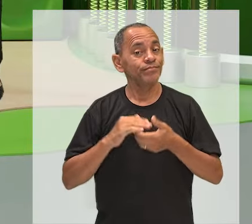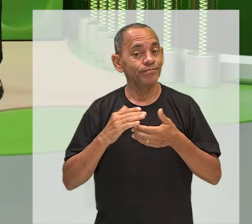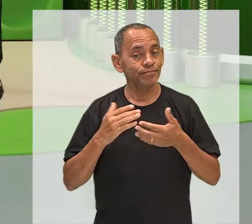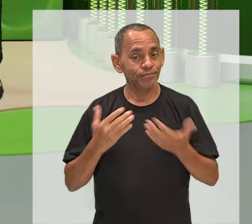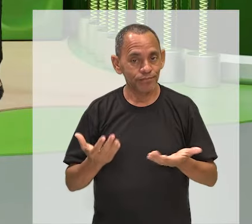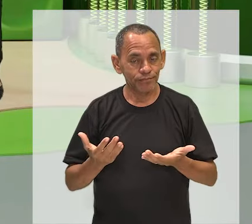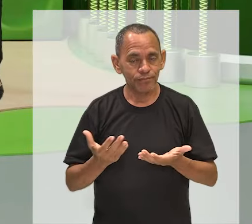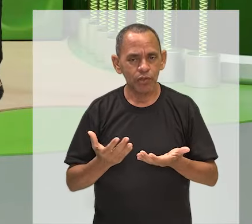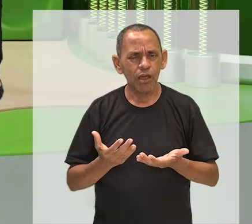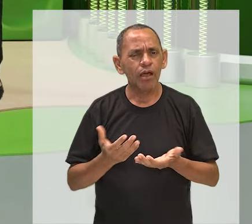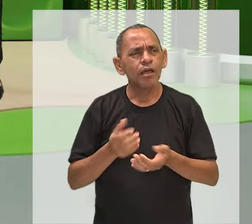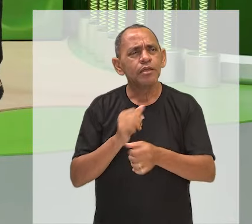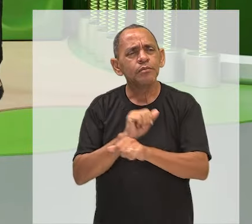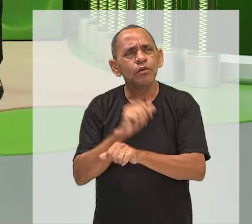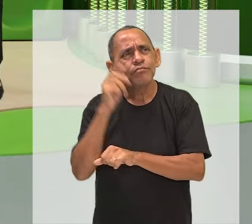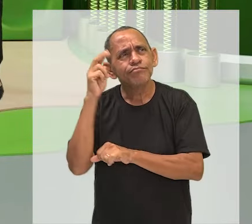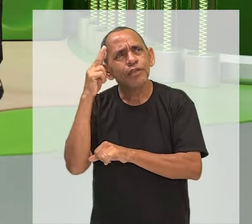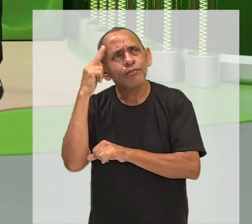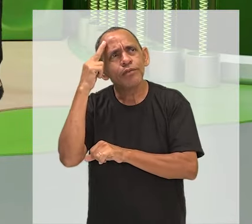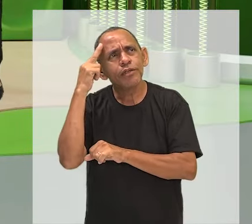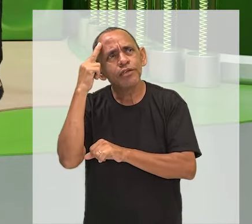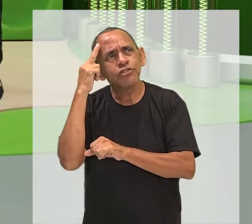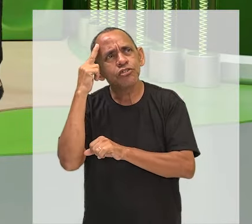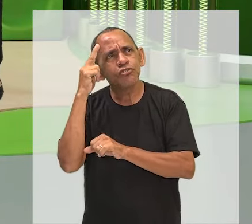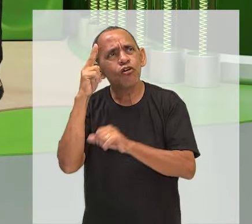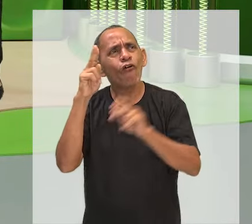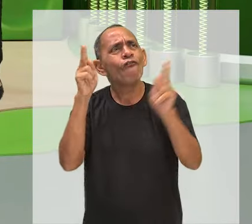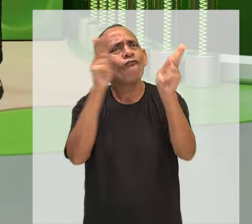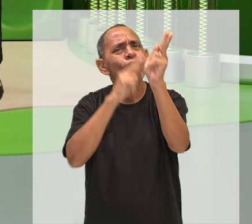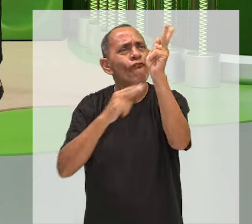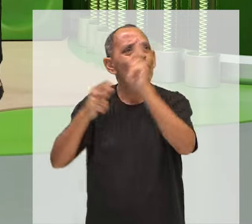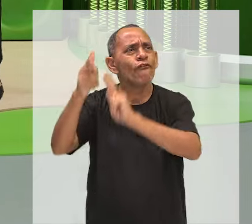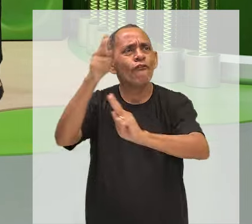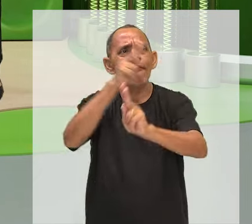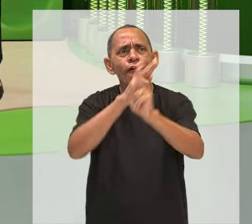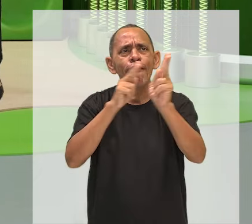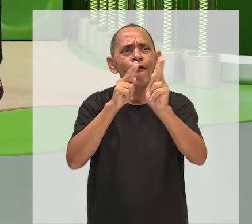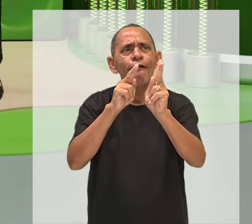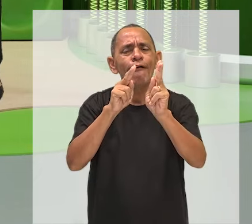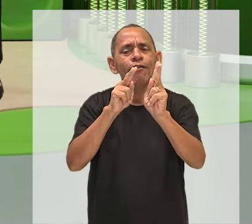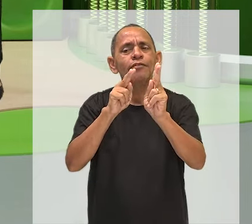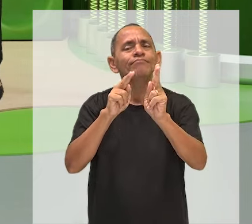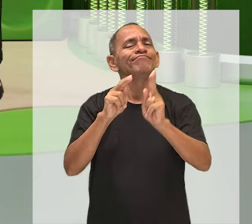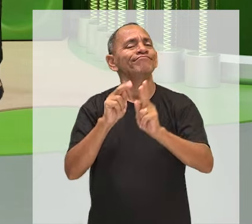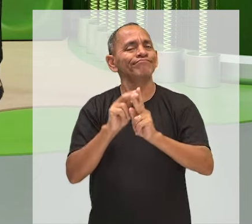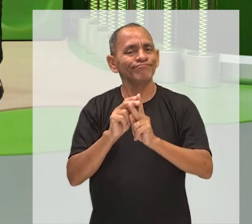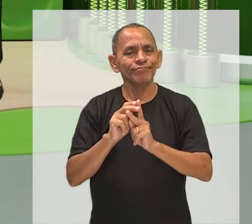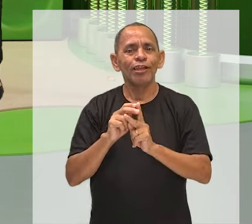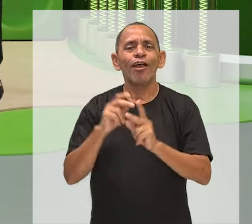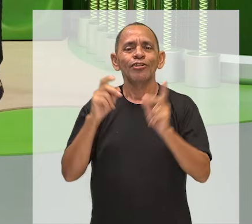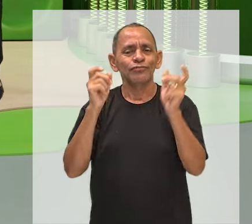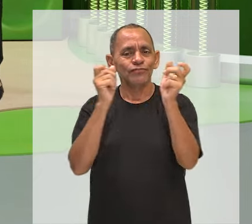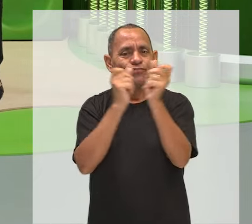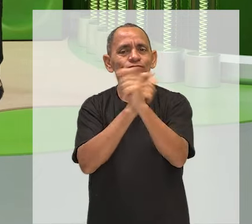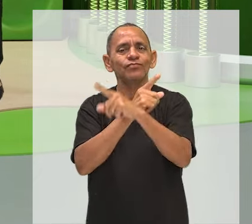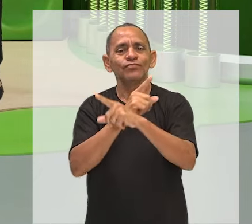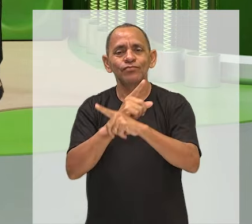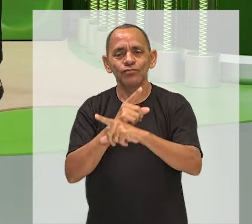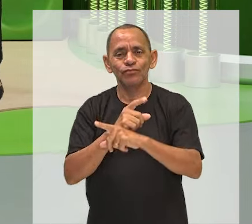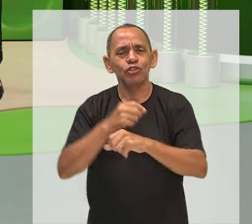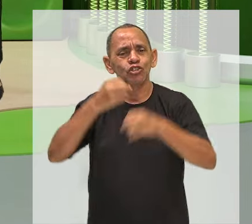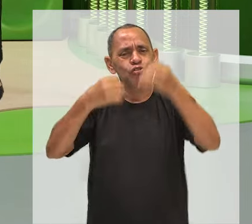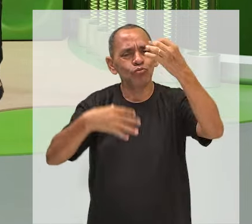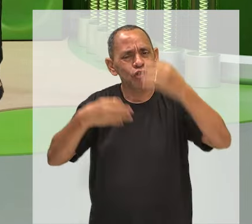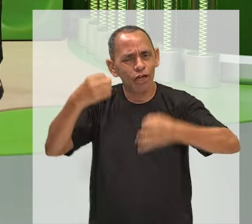Bom, você já parou para pensar aí sobre o vento? Eu acho que é meio difícil, né, a gente falar dele aí